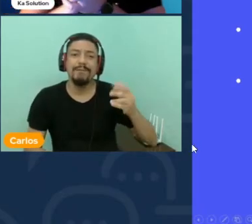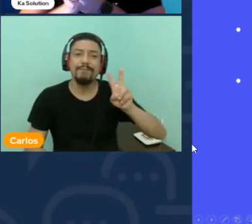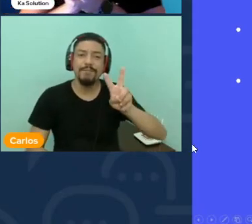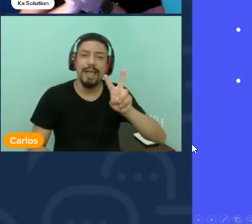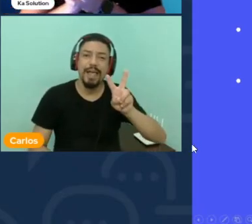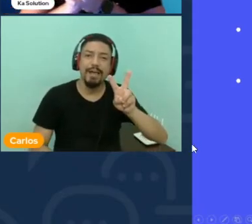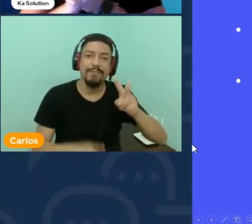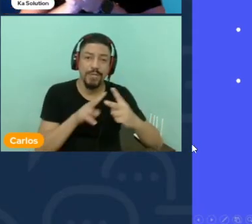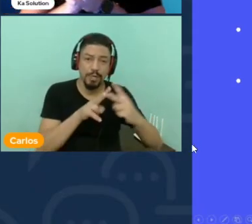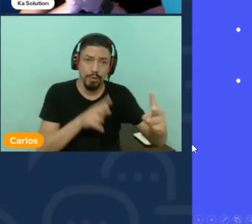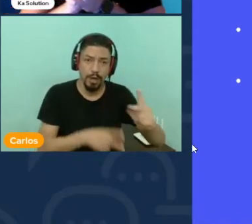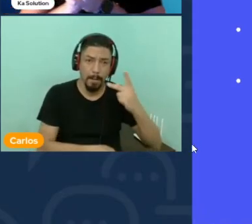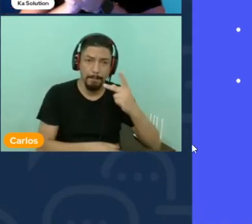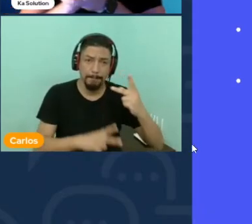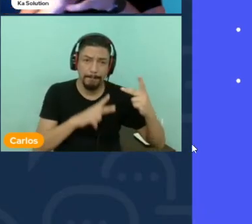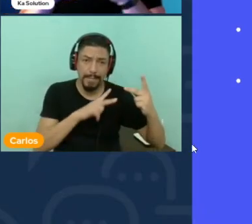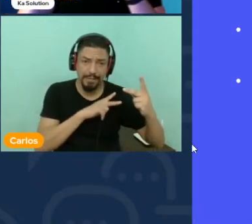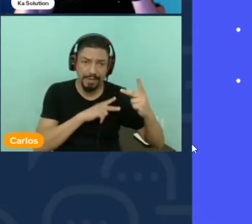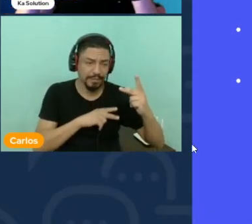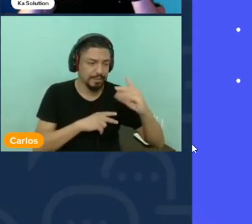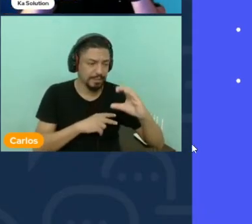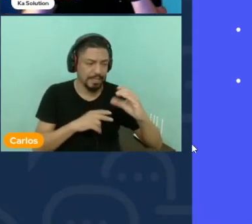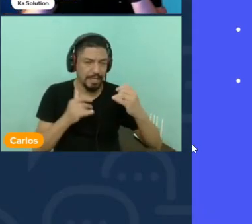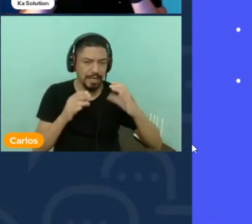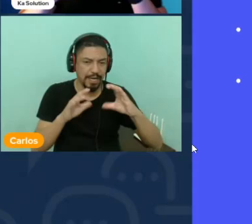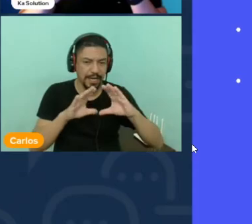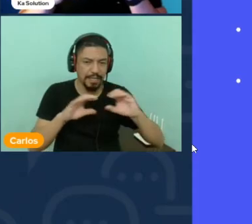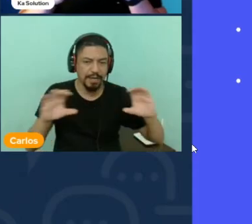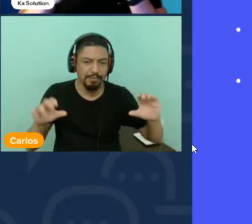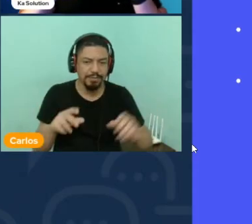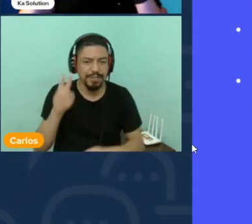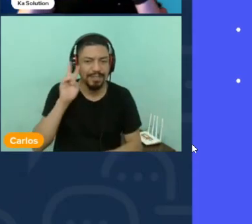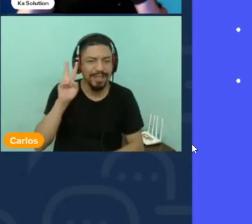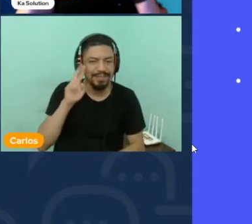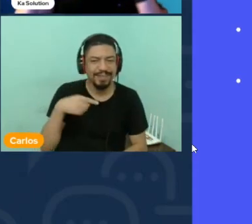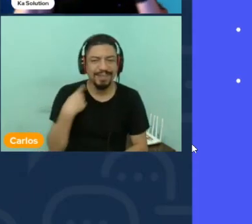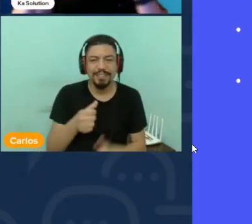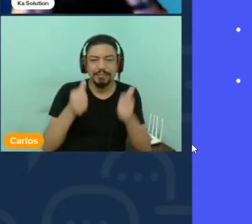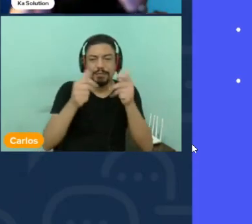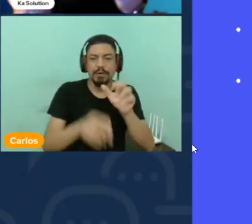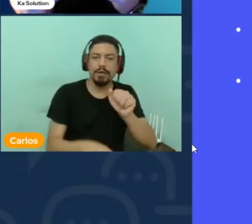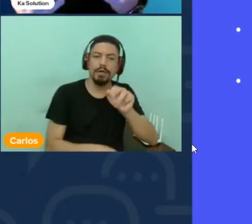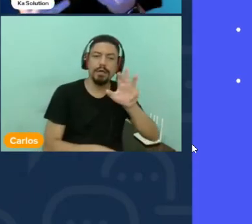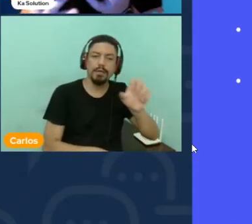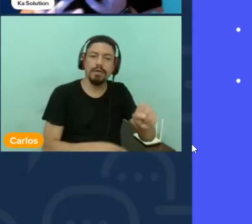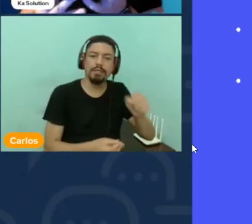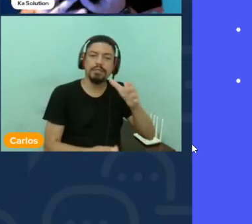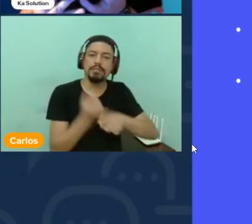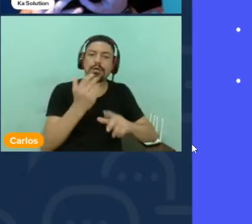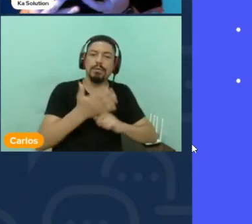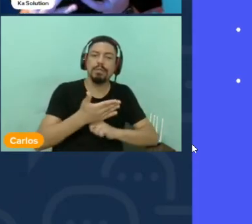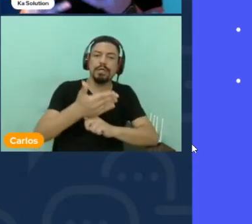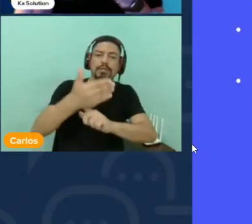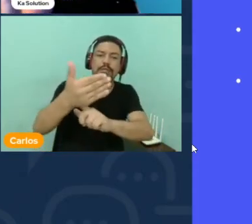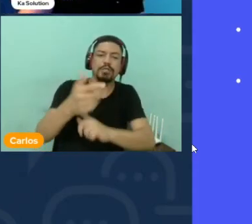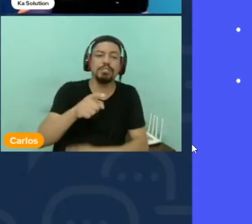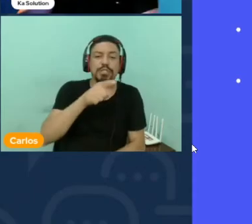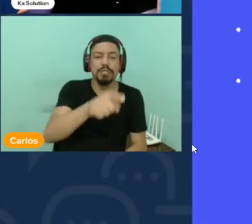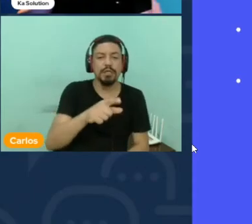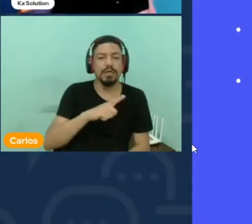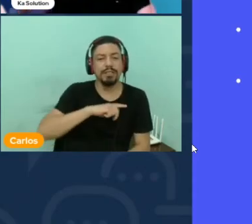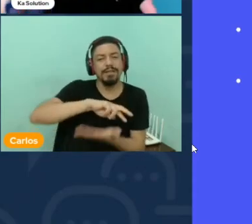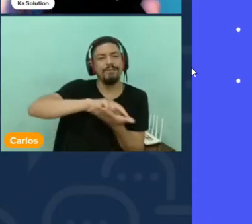a VPC. Lembra que a gente falou que a AWS, ela desenvolveu uma tecnologia onde